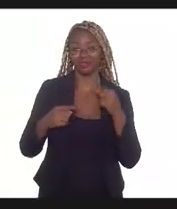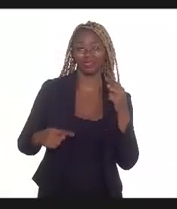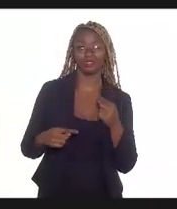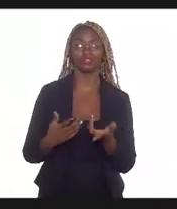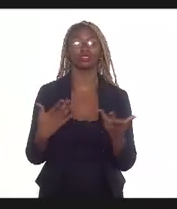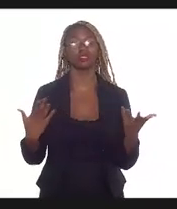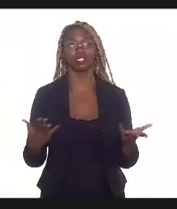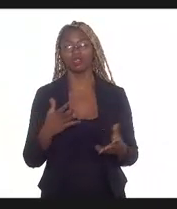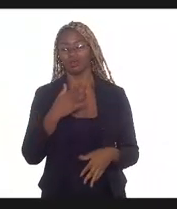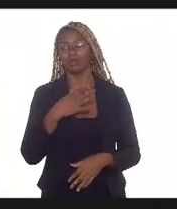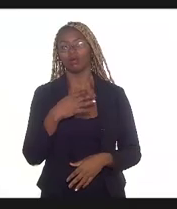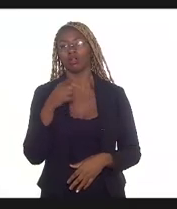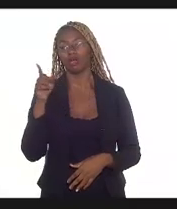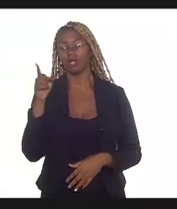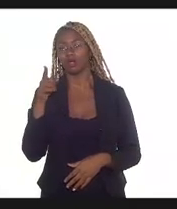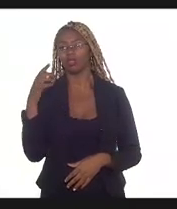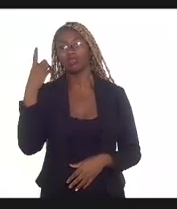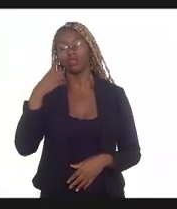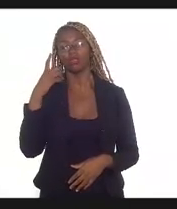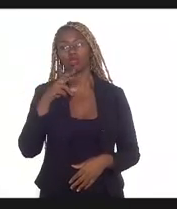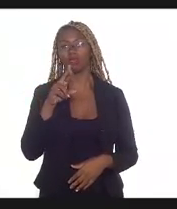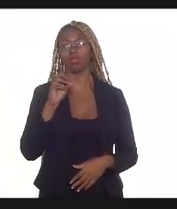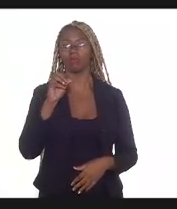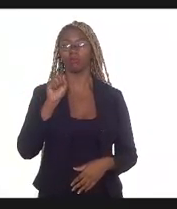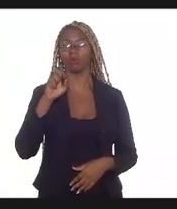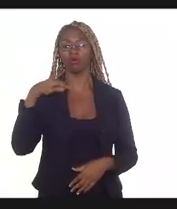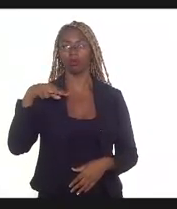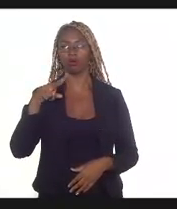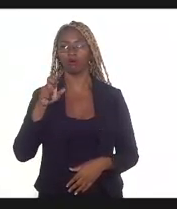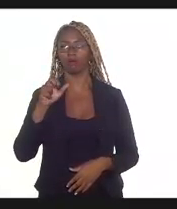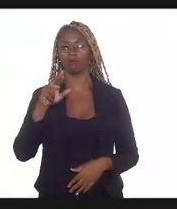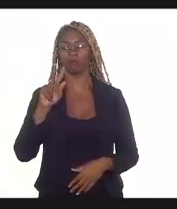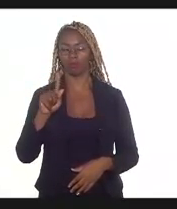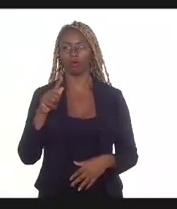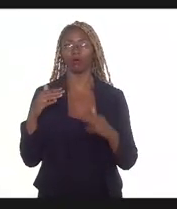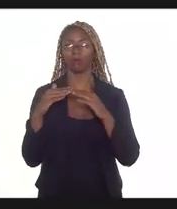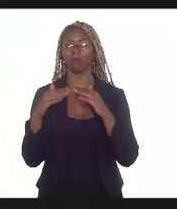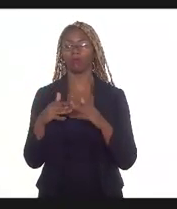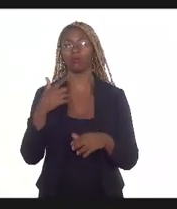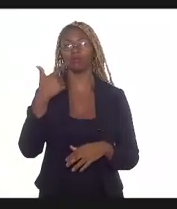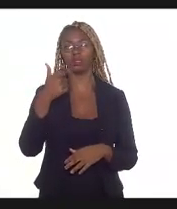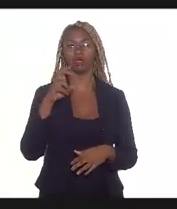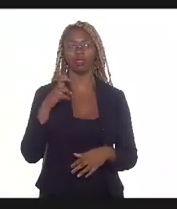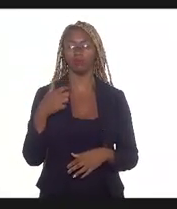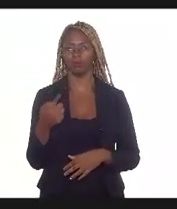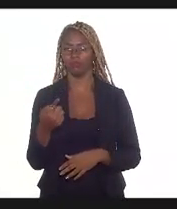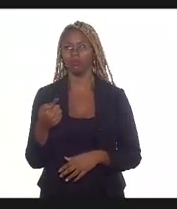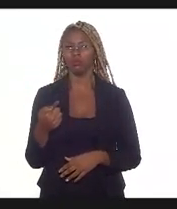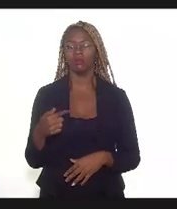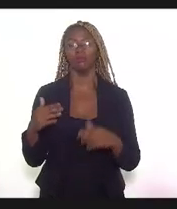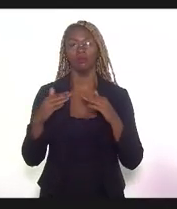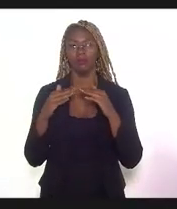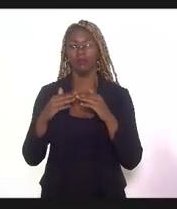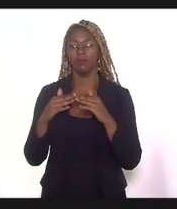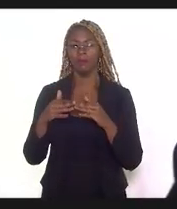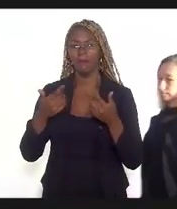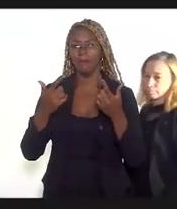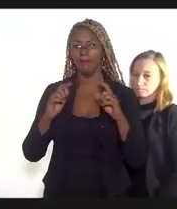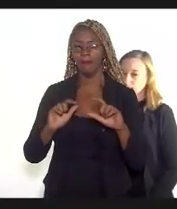deputado Rosenberg é favorável às emendas 2, 4, 5 e 7, favorável com subemenda à emenda